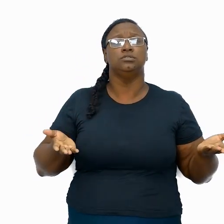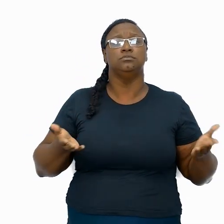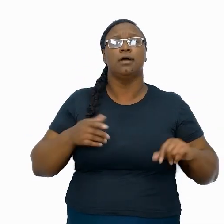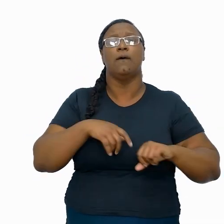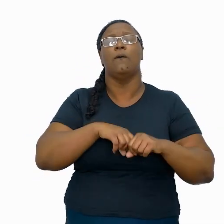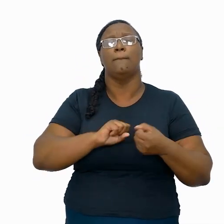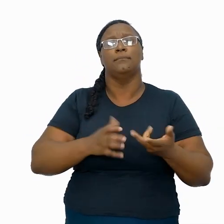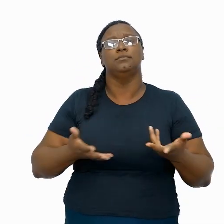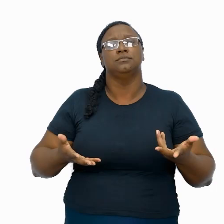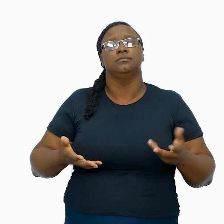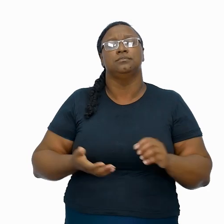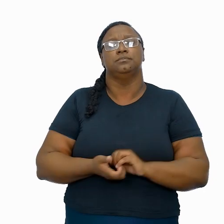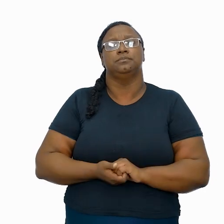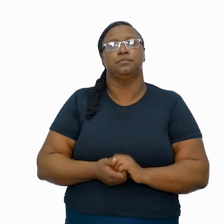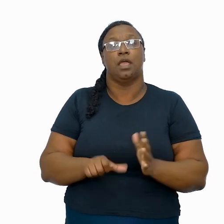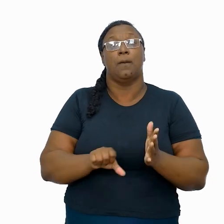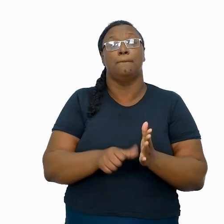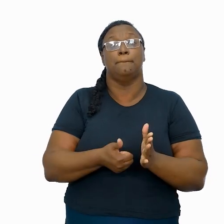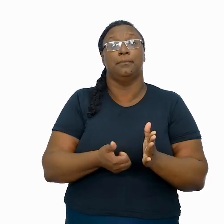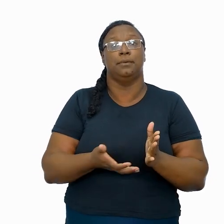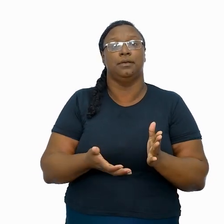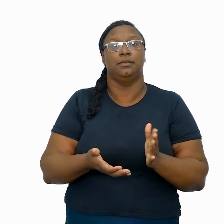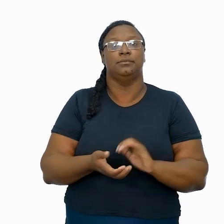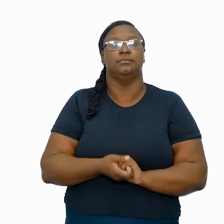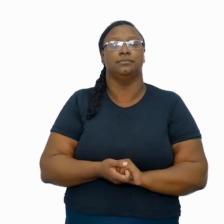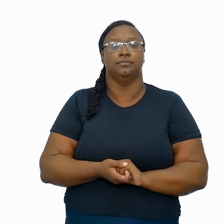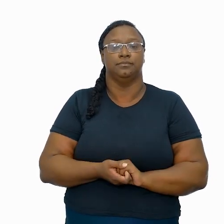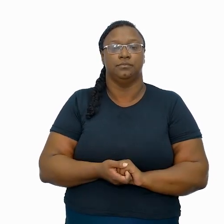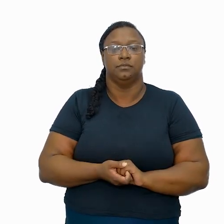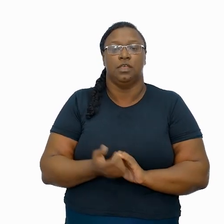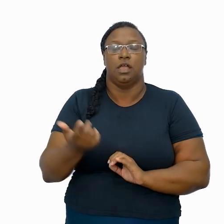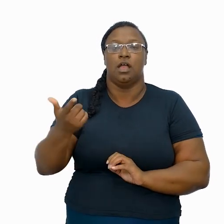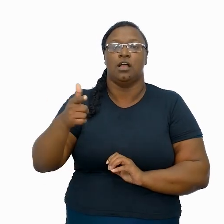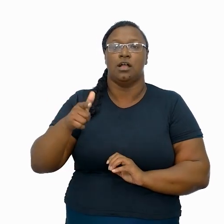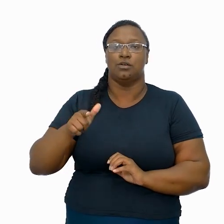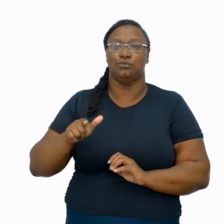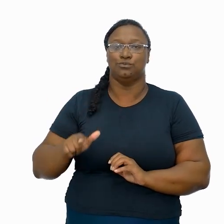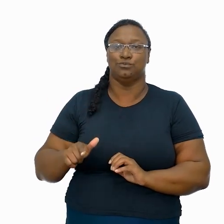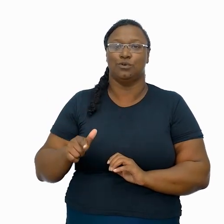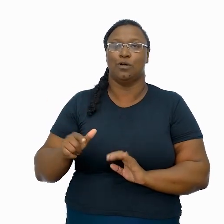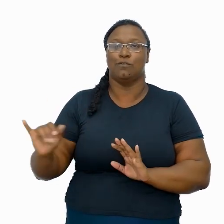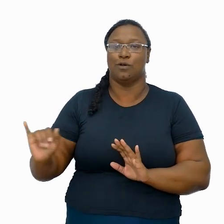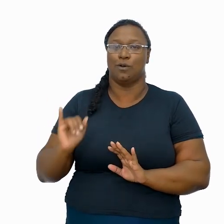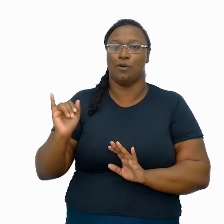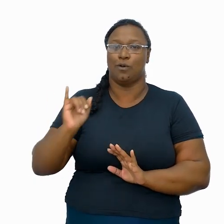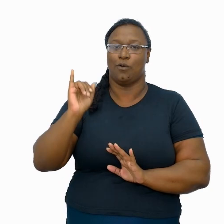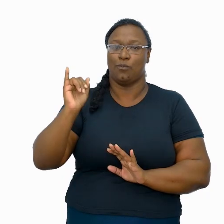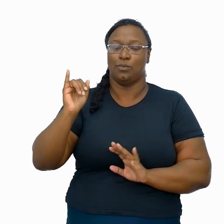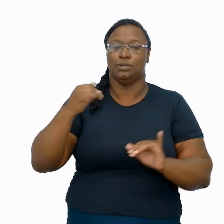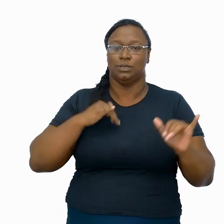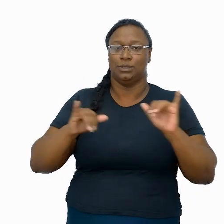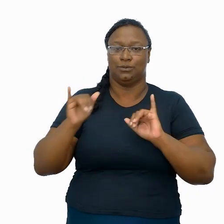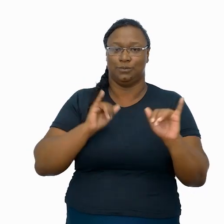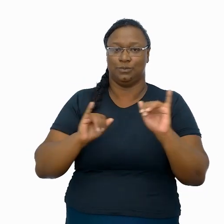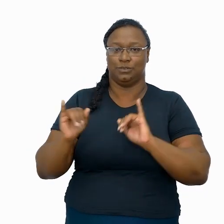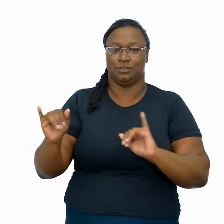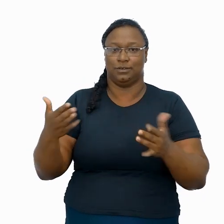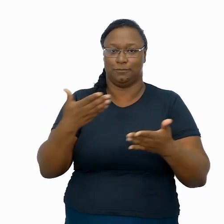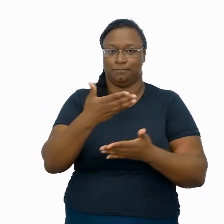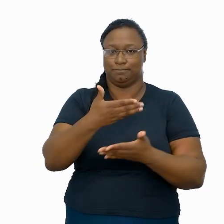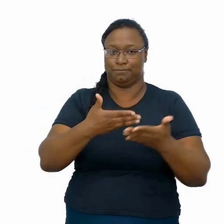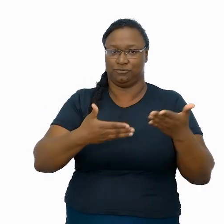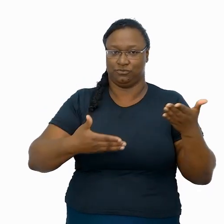formação. O primeiro objetivo, né, é retomar algumas informações importantes sobre o nosso eixo formativo